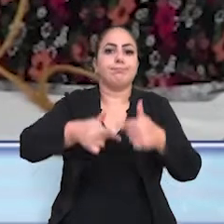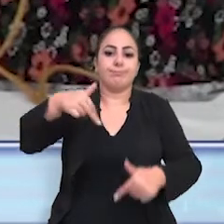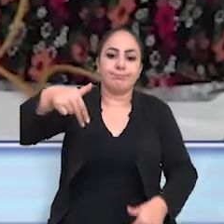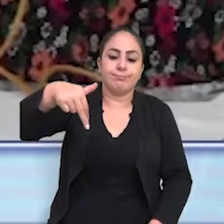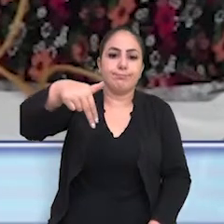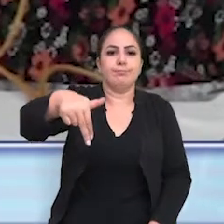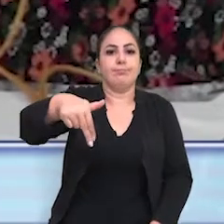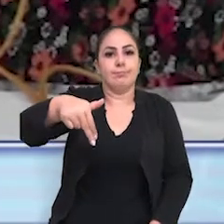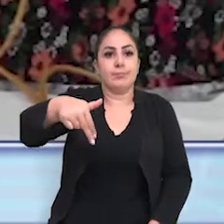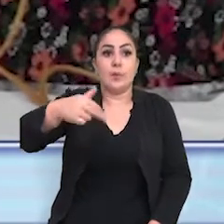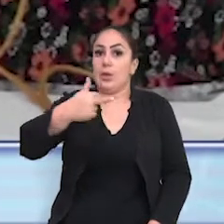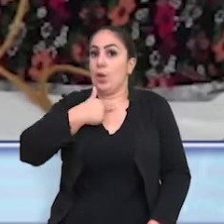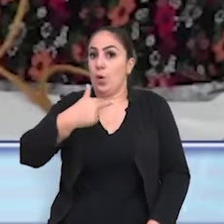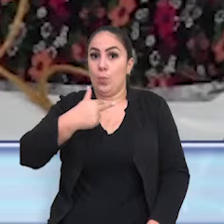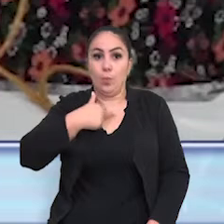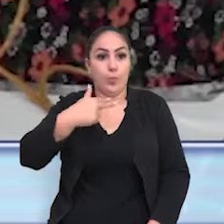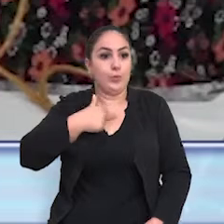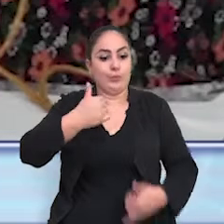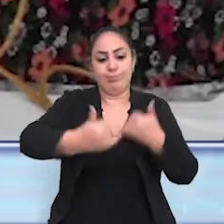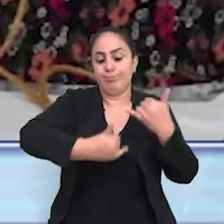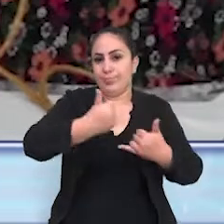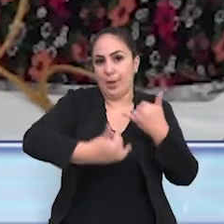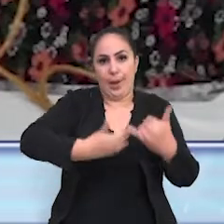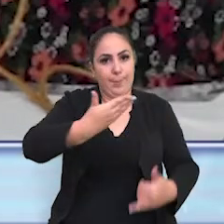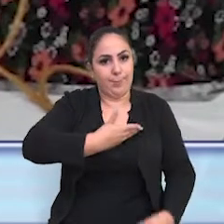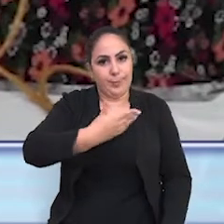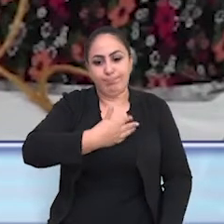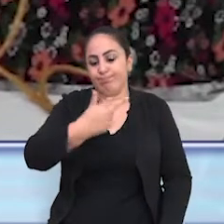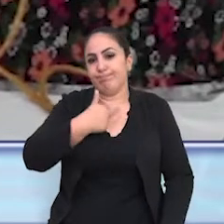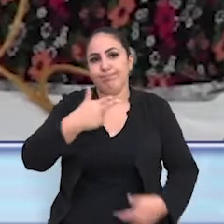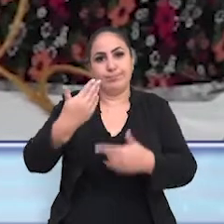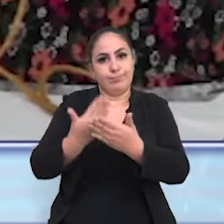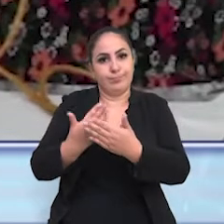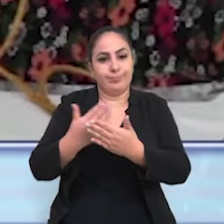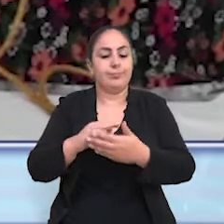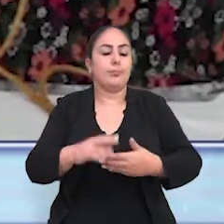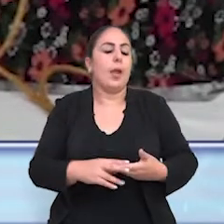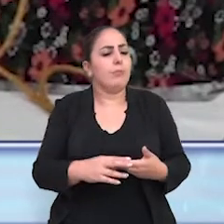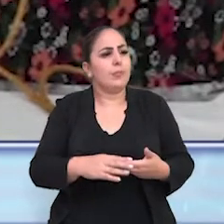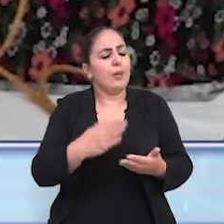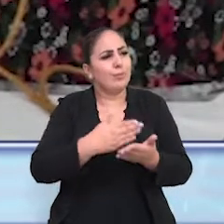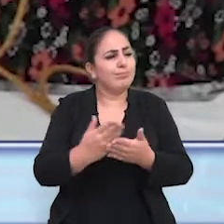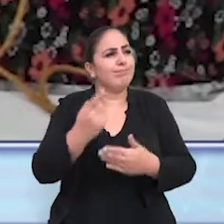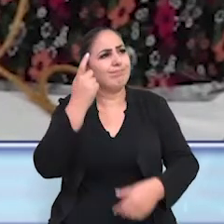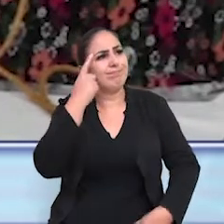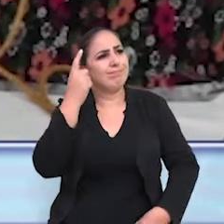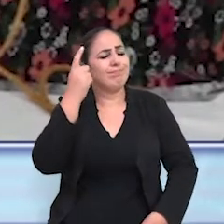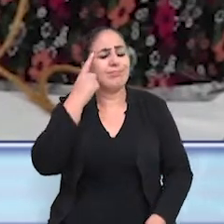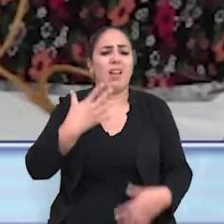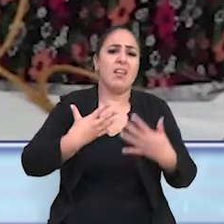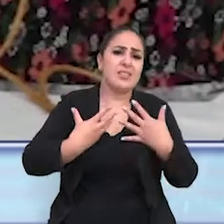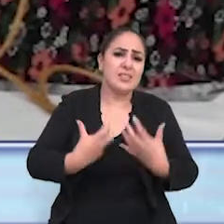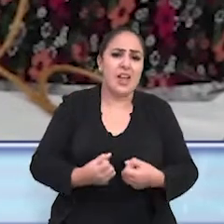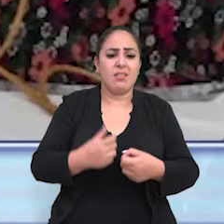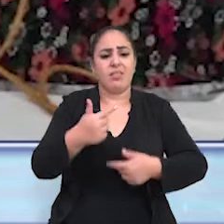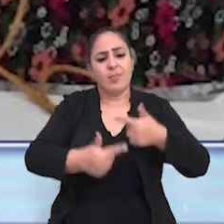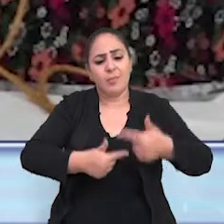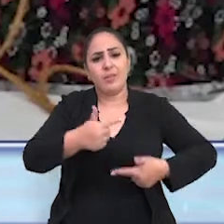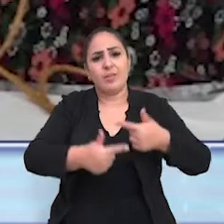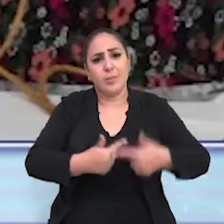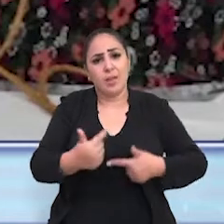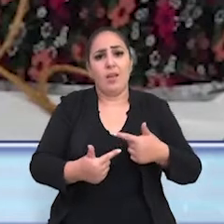que trabalhar e não podiam brincar com os amigos, nem estudar. E elas começaram a ficar cansadas